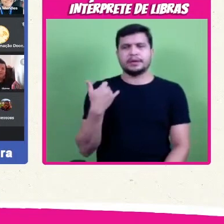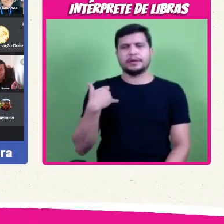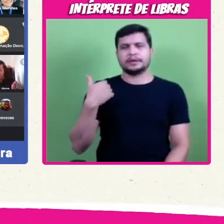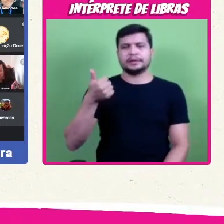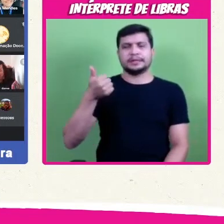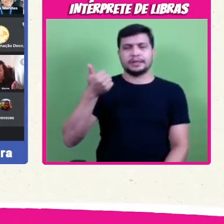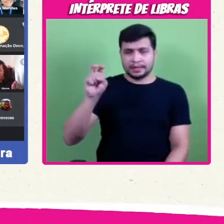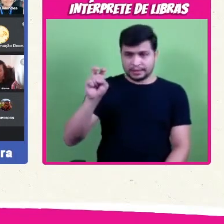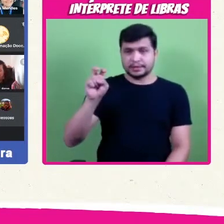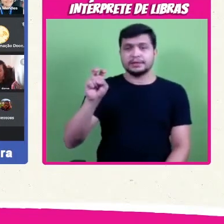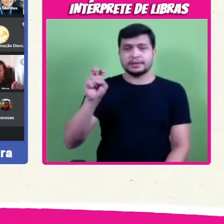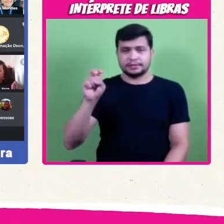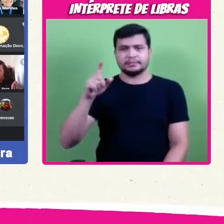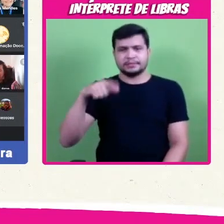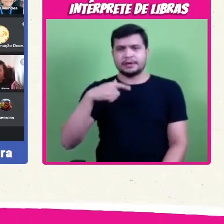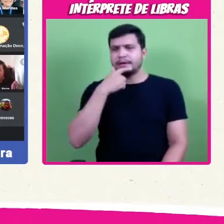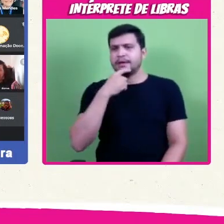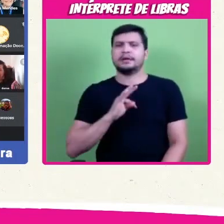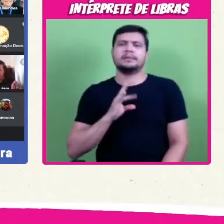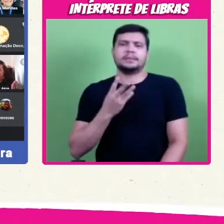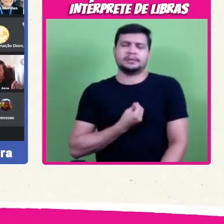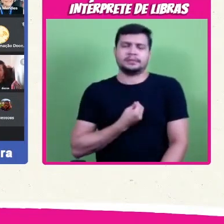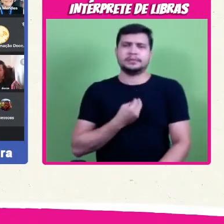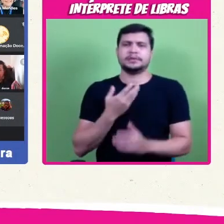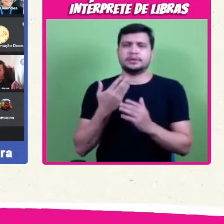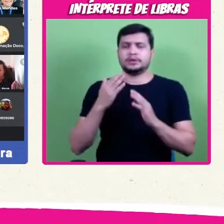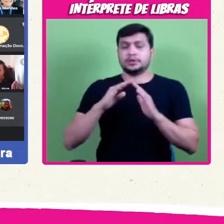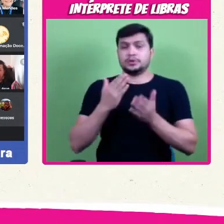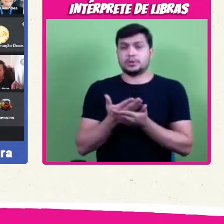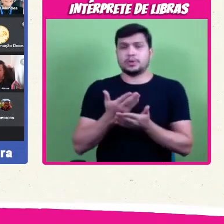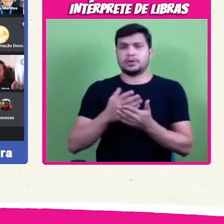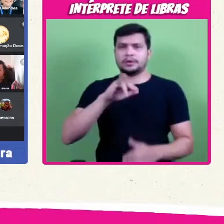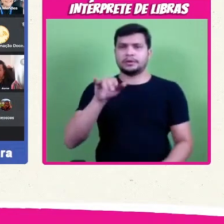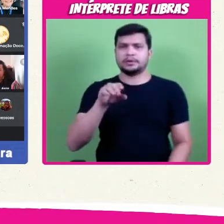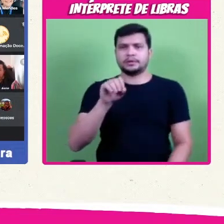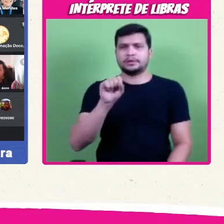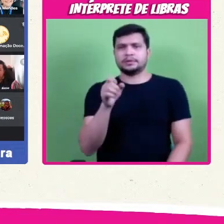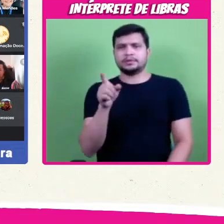ano do ensino médio do Colégio José Bezerra. E, bem,